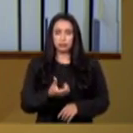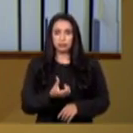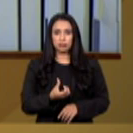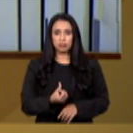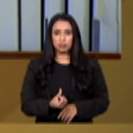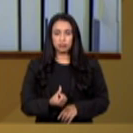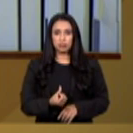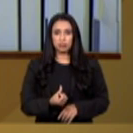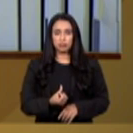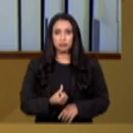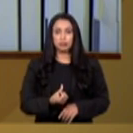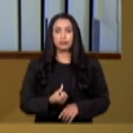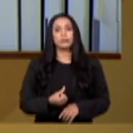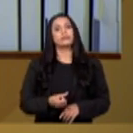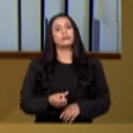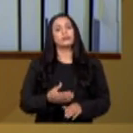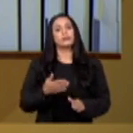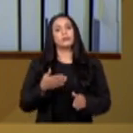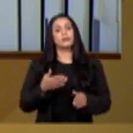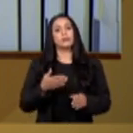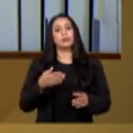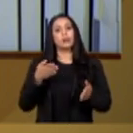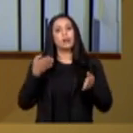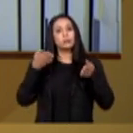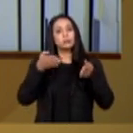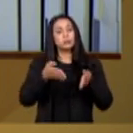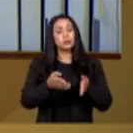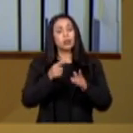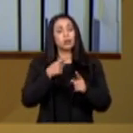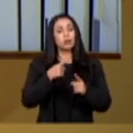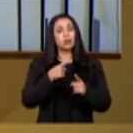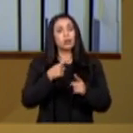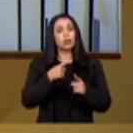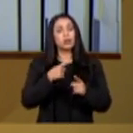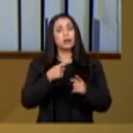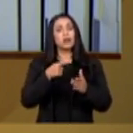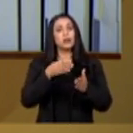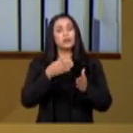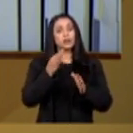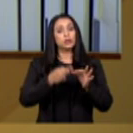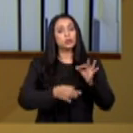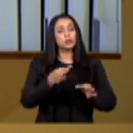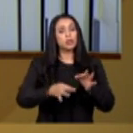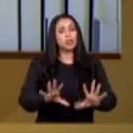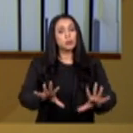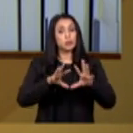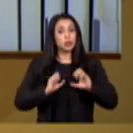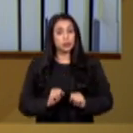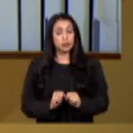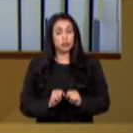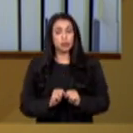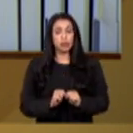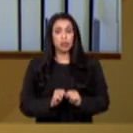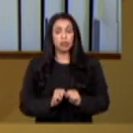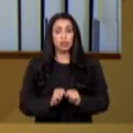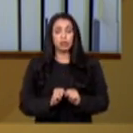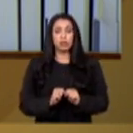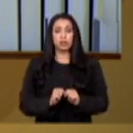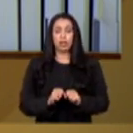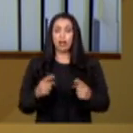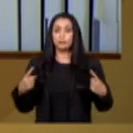na parte conhecida foi ela julgada procedente para declarar a